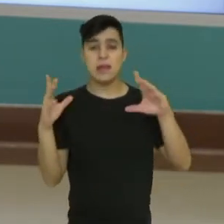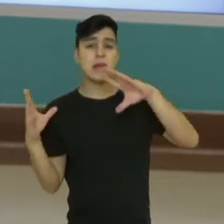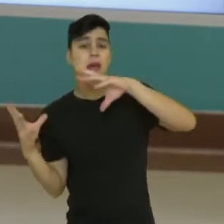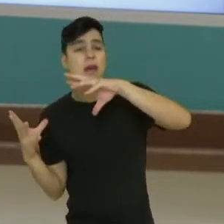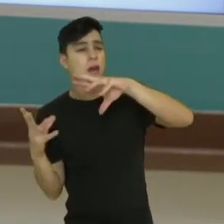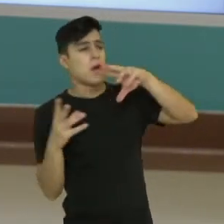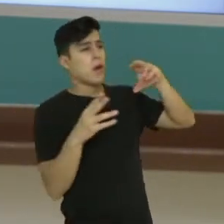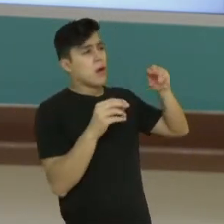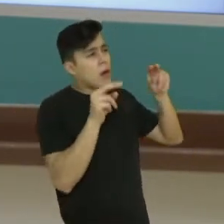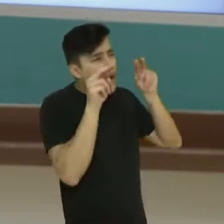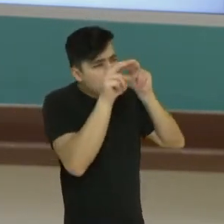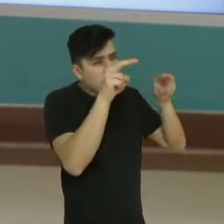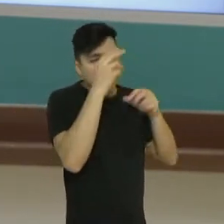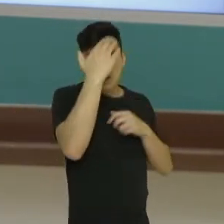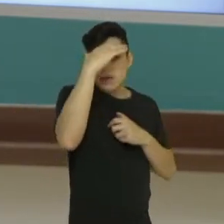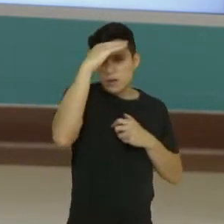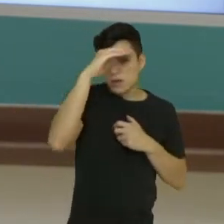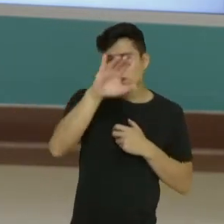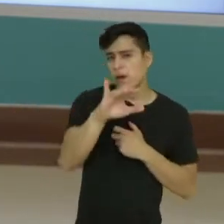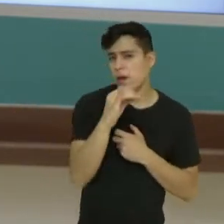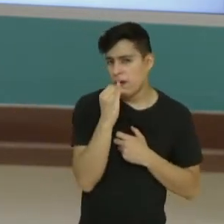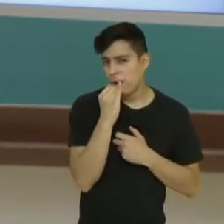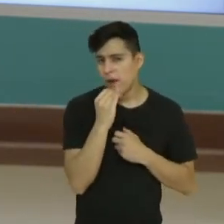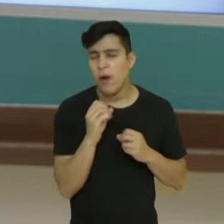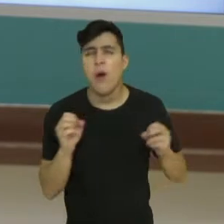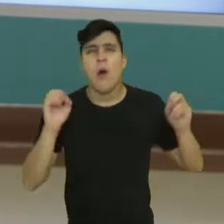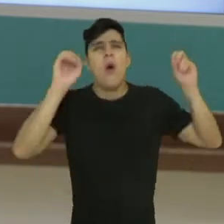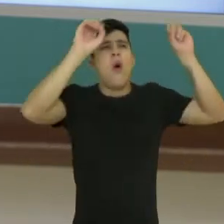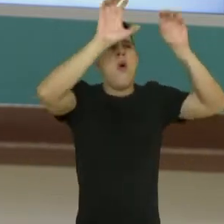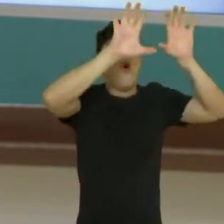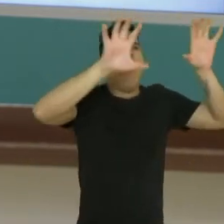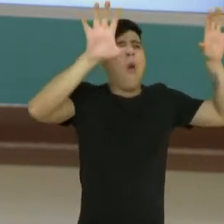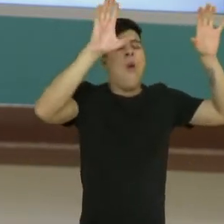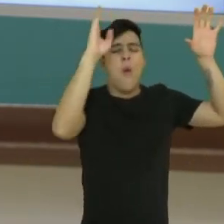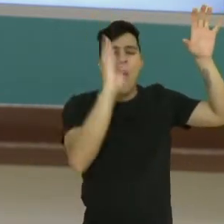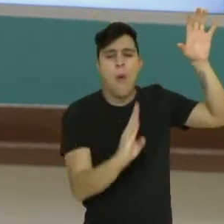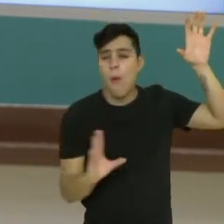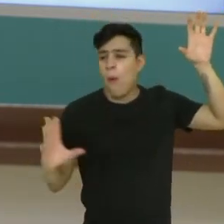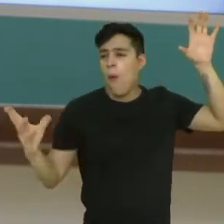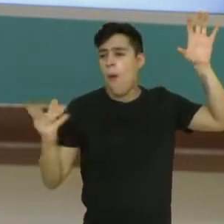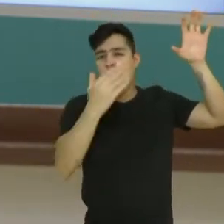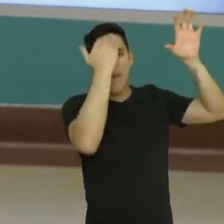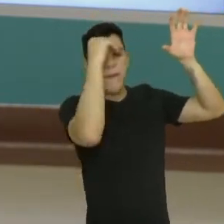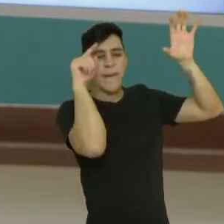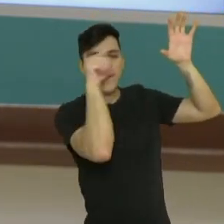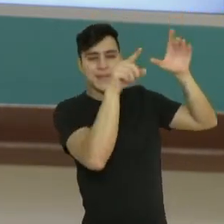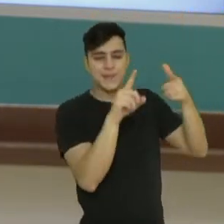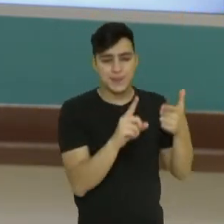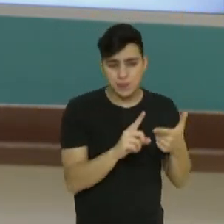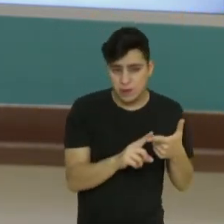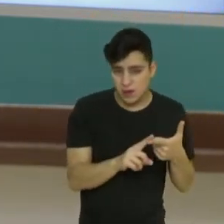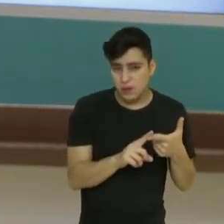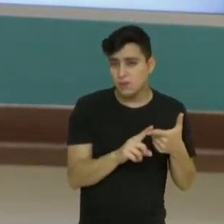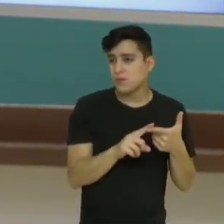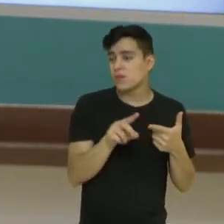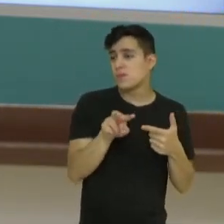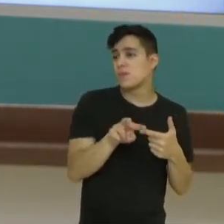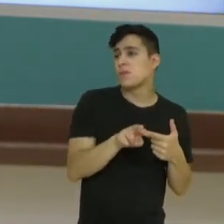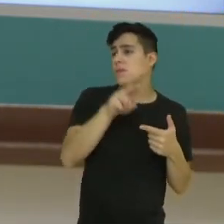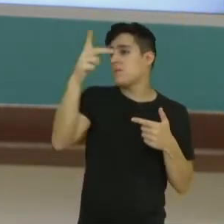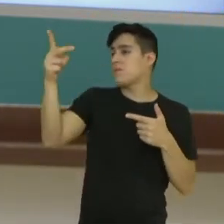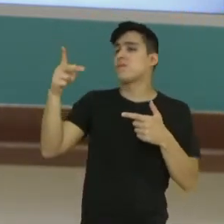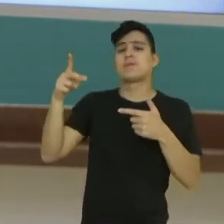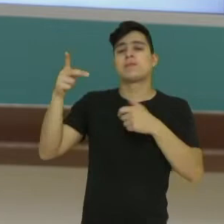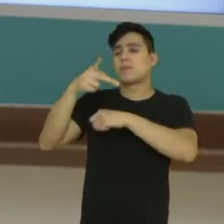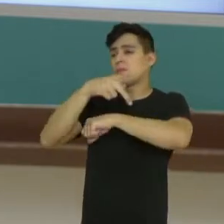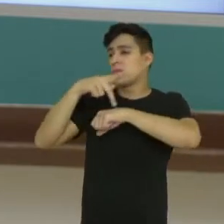linguagem internacional significa que se eu pegar um desenho de nuvem, mostrar aqui no Brasil, todo mundo vai entender. E se eu pegar um desenho de nuvem e levar lá na Suécia, Indonésia, no